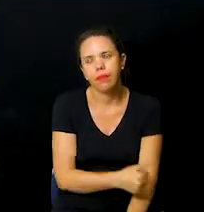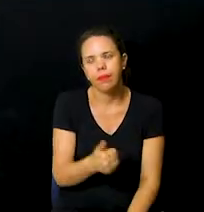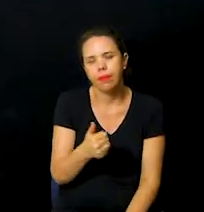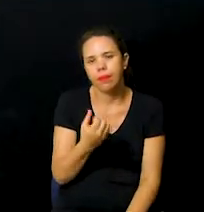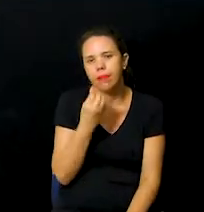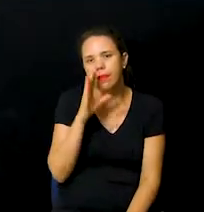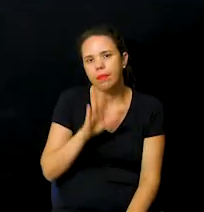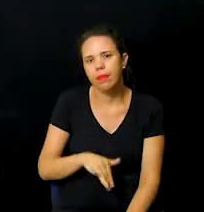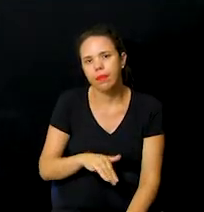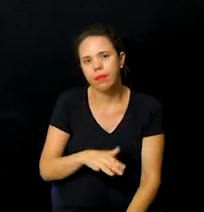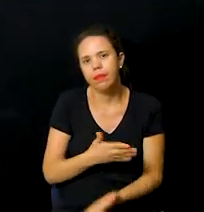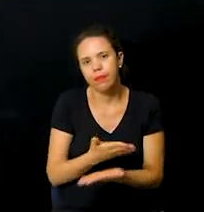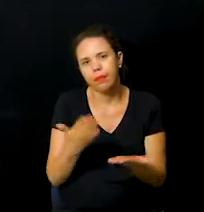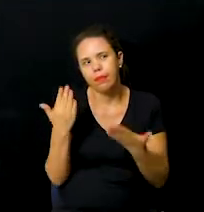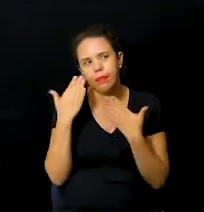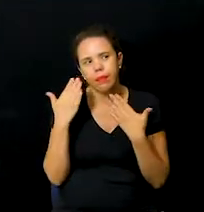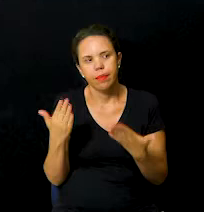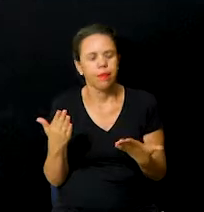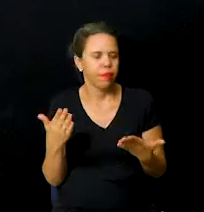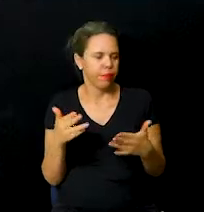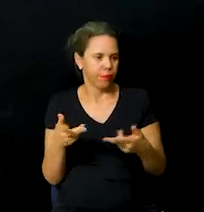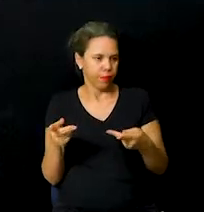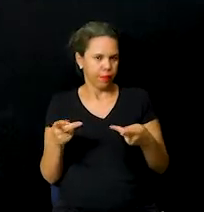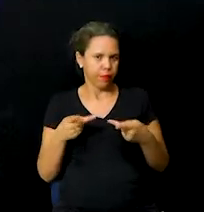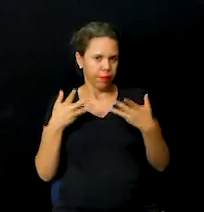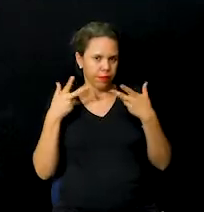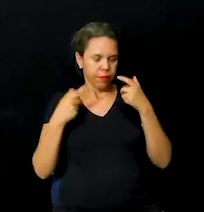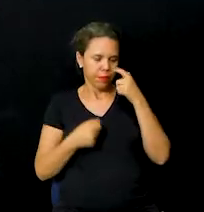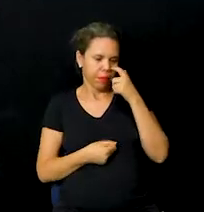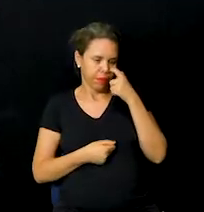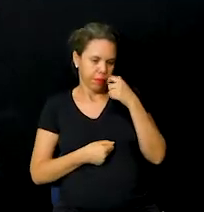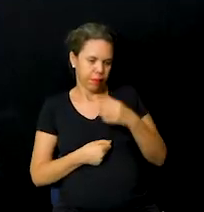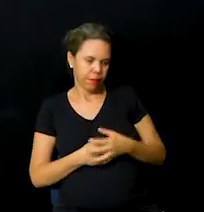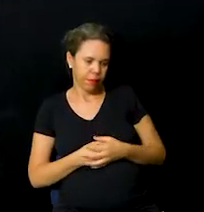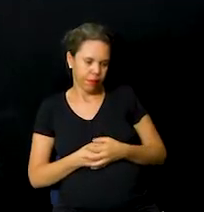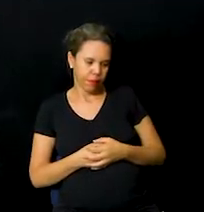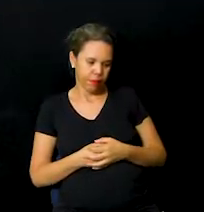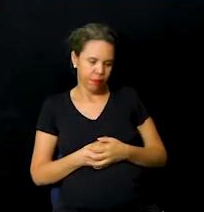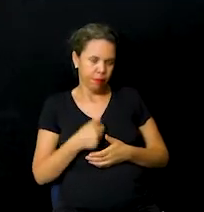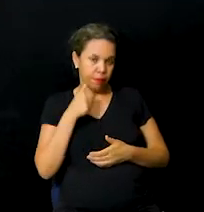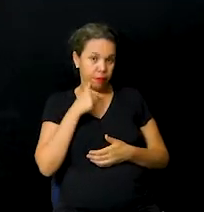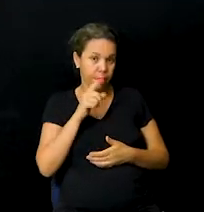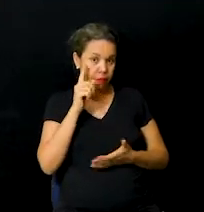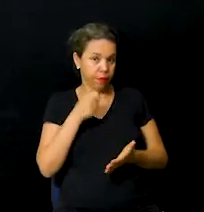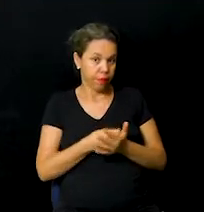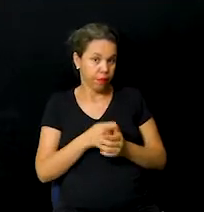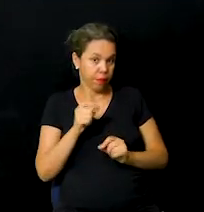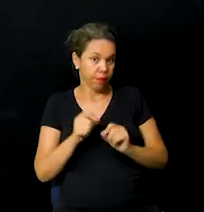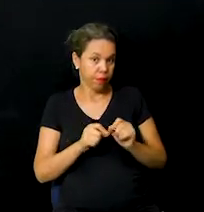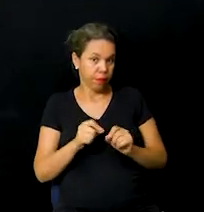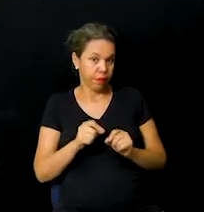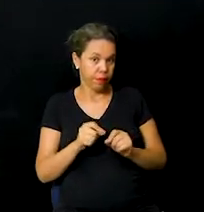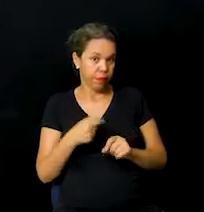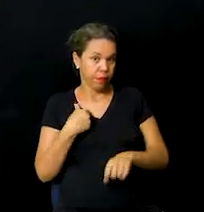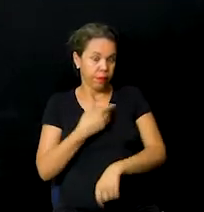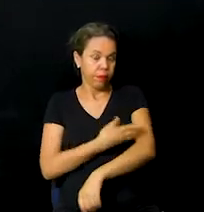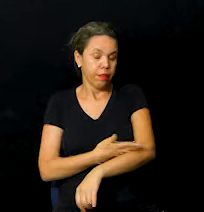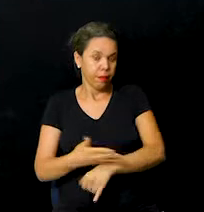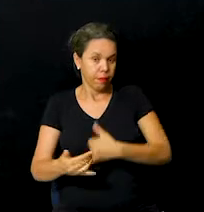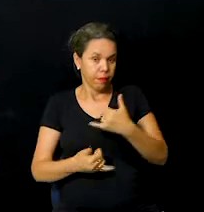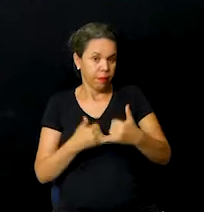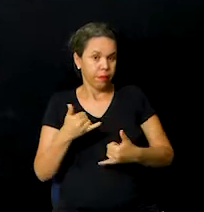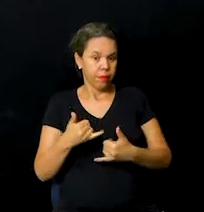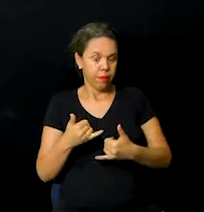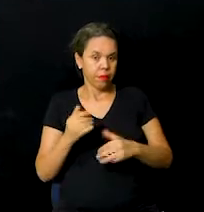Bom, primeiramente, muito boa tarde, né? Obrigada aí por esse convite maravilhoso. E mulheres que decidem, né? Sabe que eu